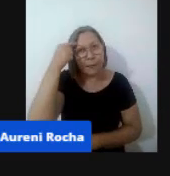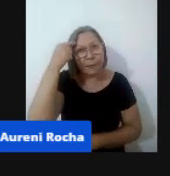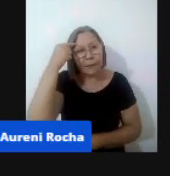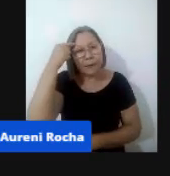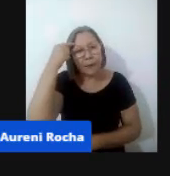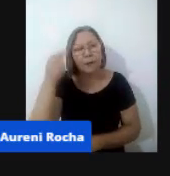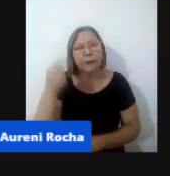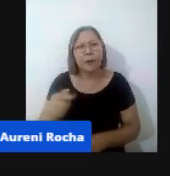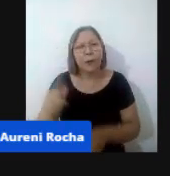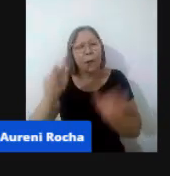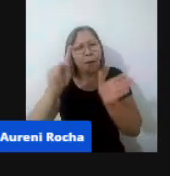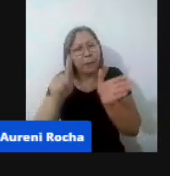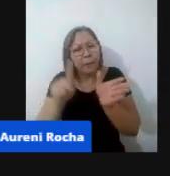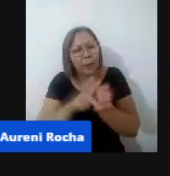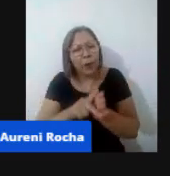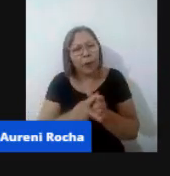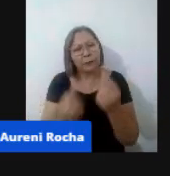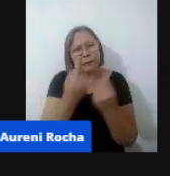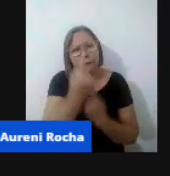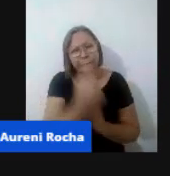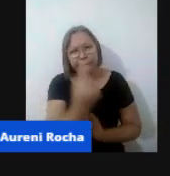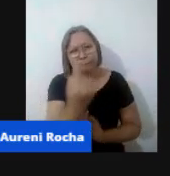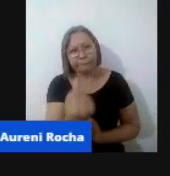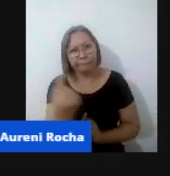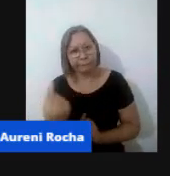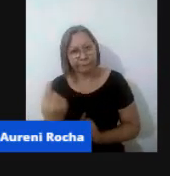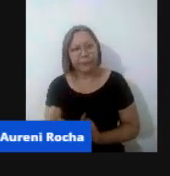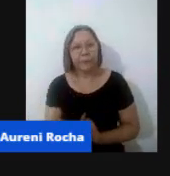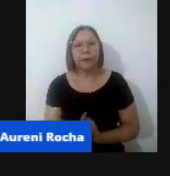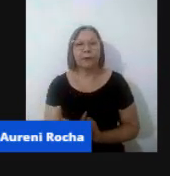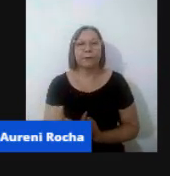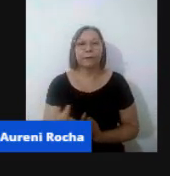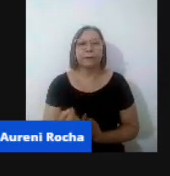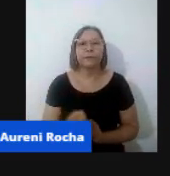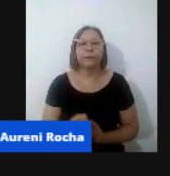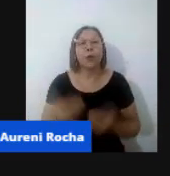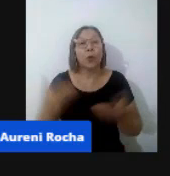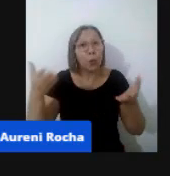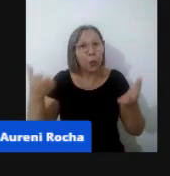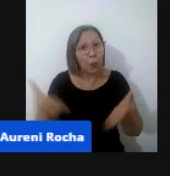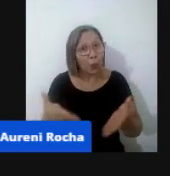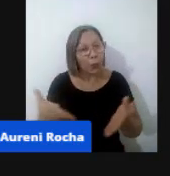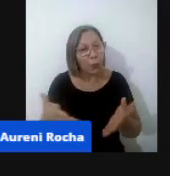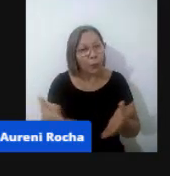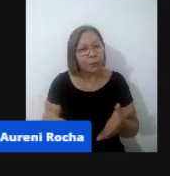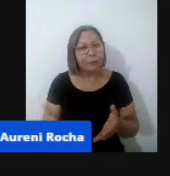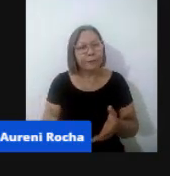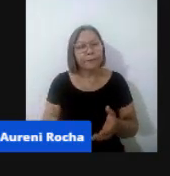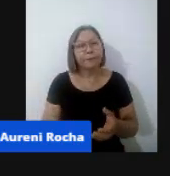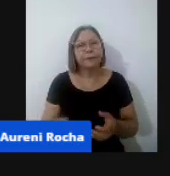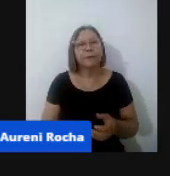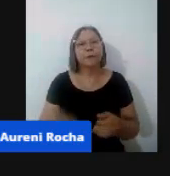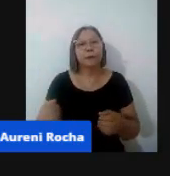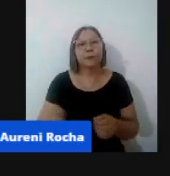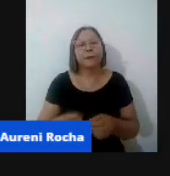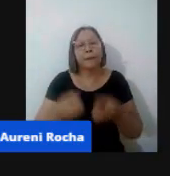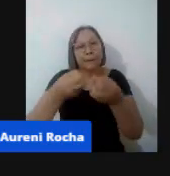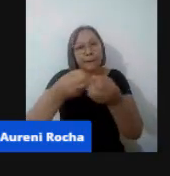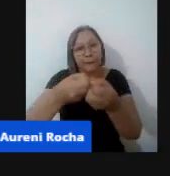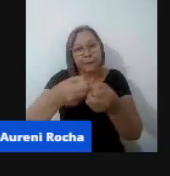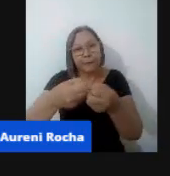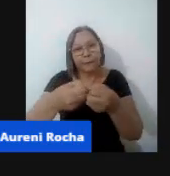nessa necessidade de cada um, a gente veio abordar hoje essas questões da